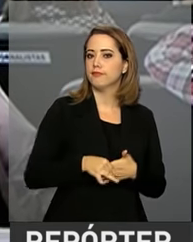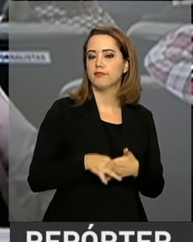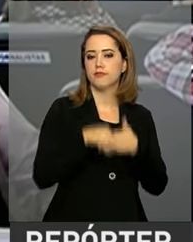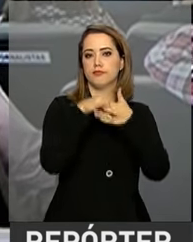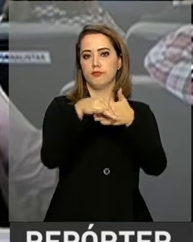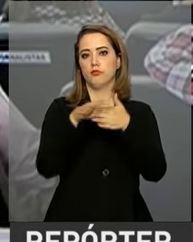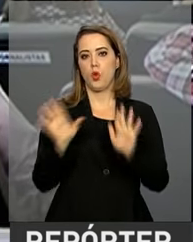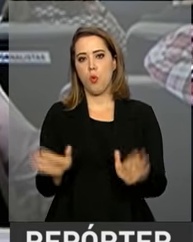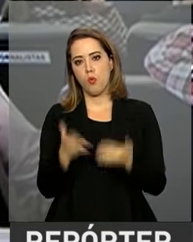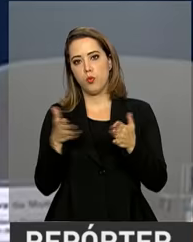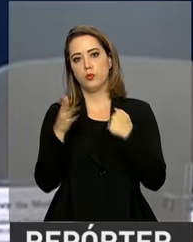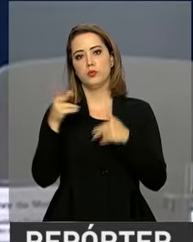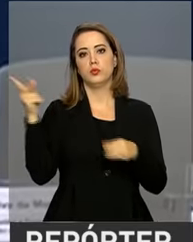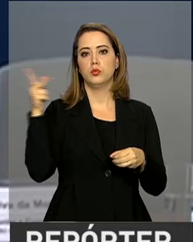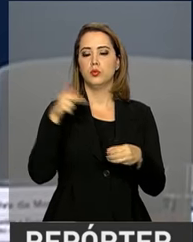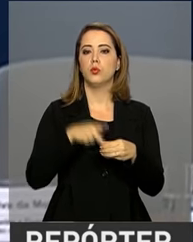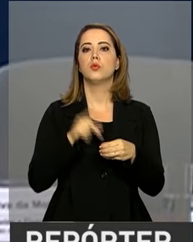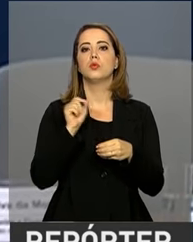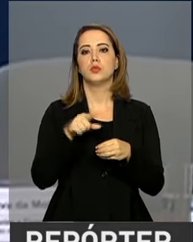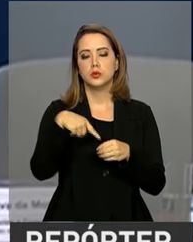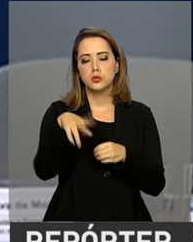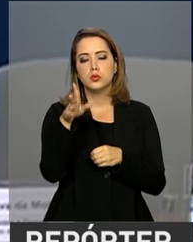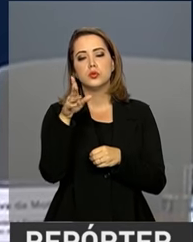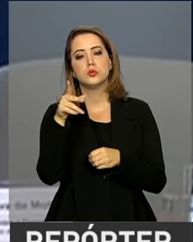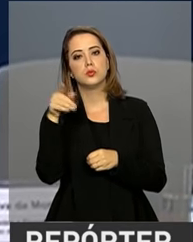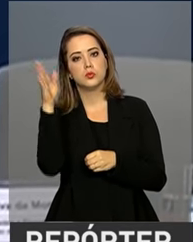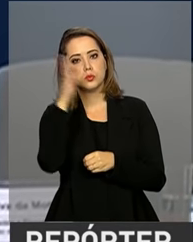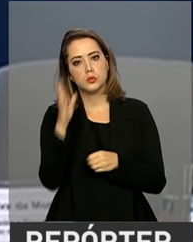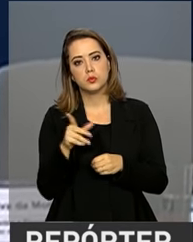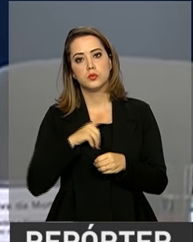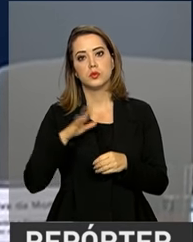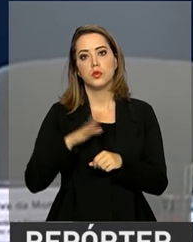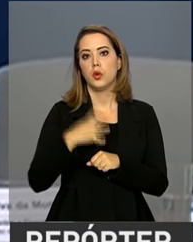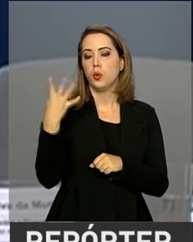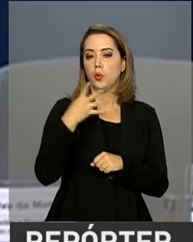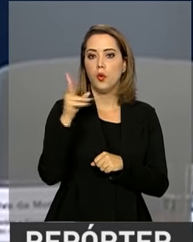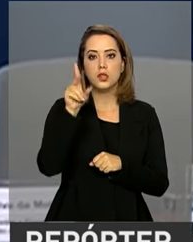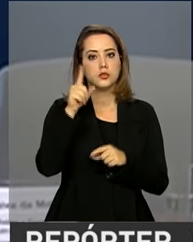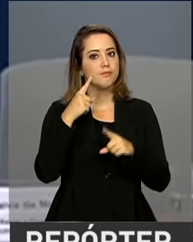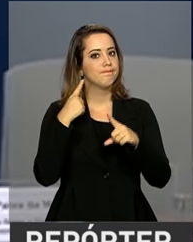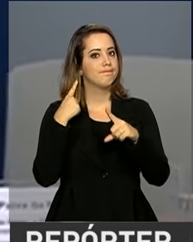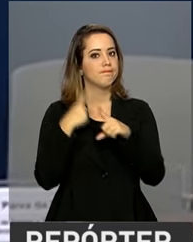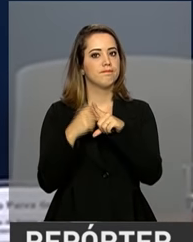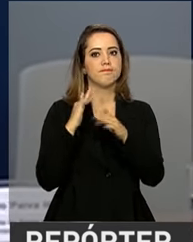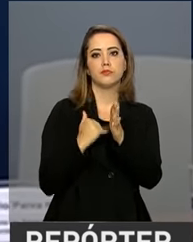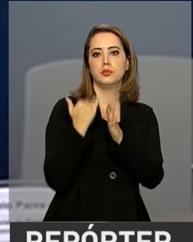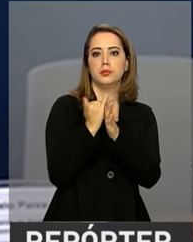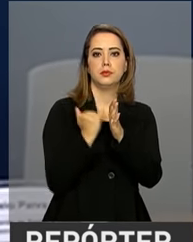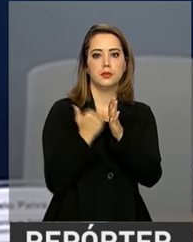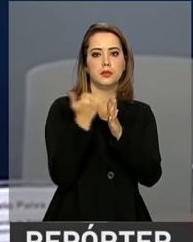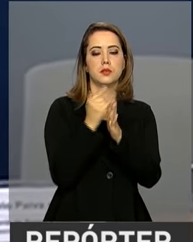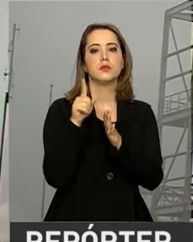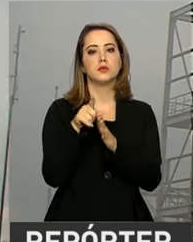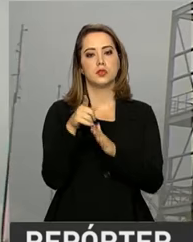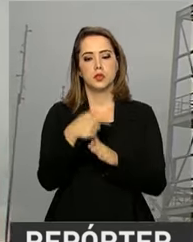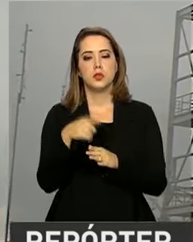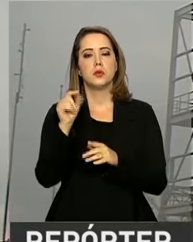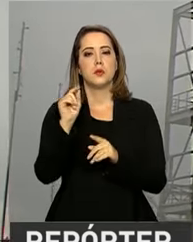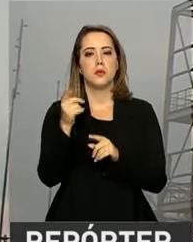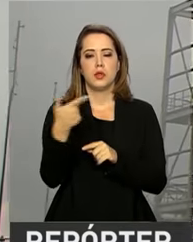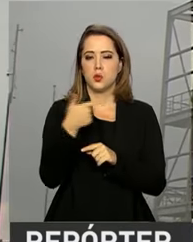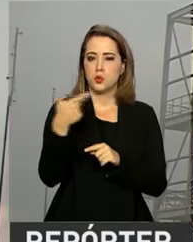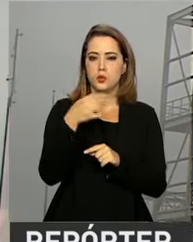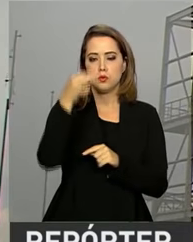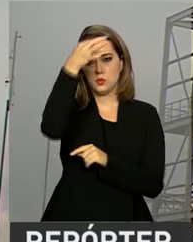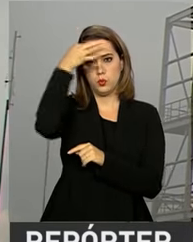na produção de petróleo no país. O volume é 4 vezes maior que a produção do segundo colocado, o Espírito Santo. Mas é em